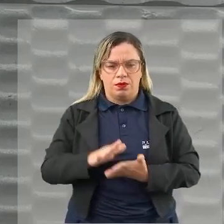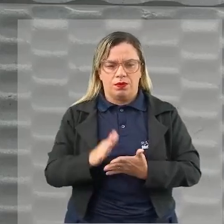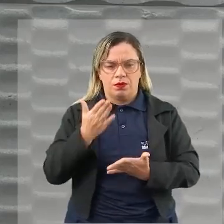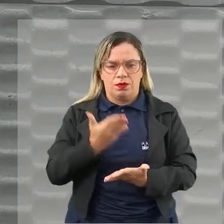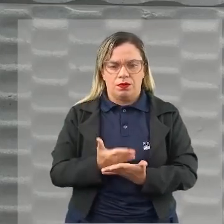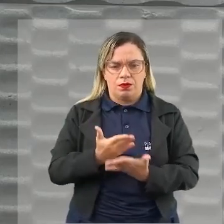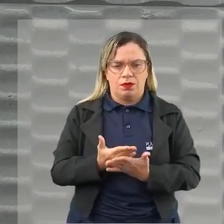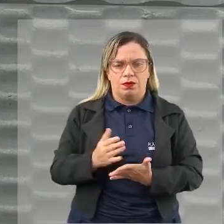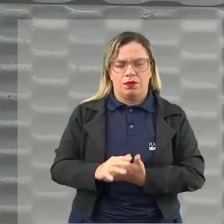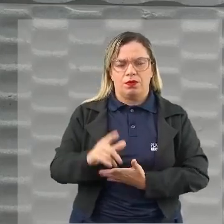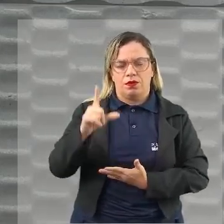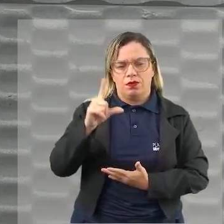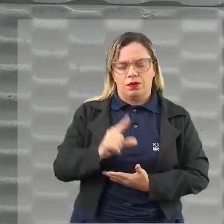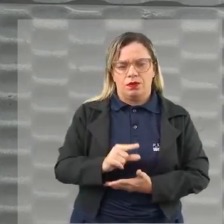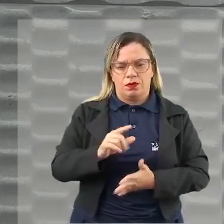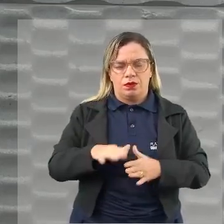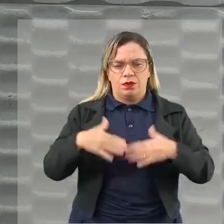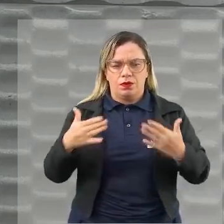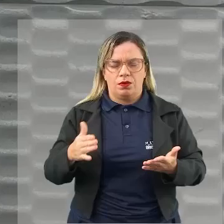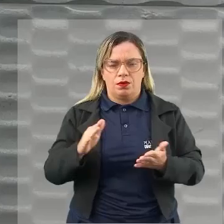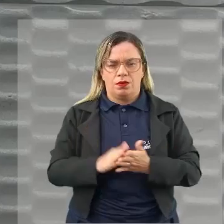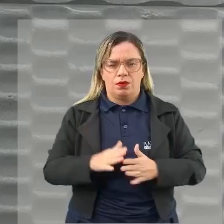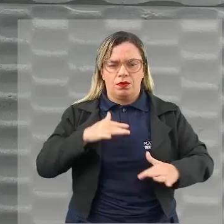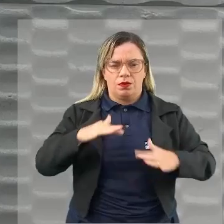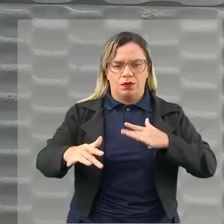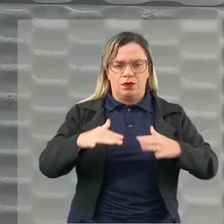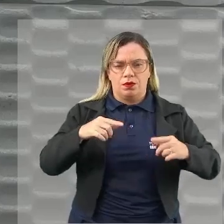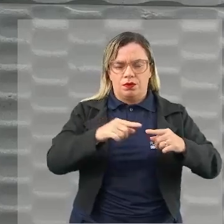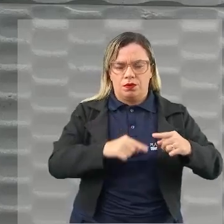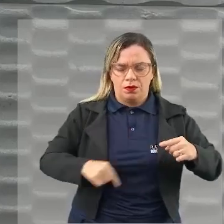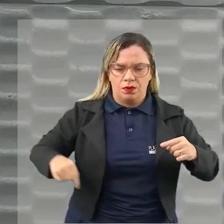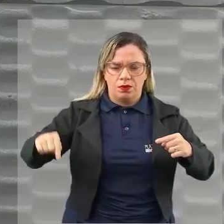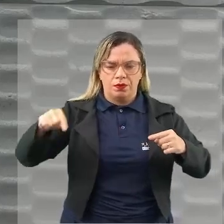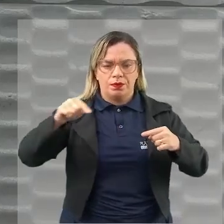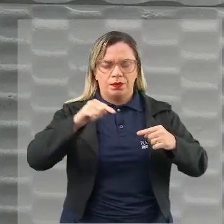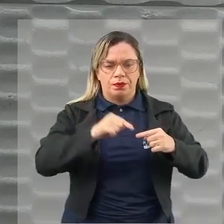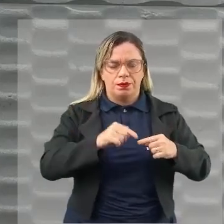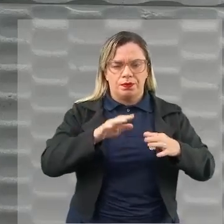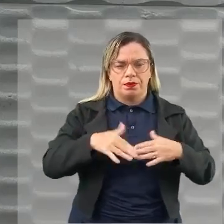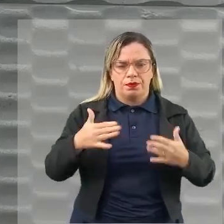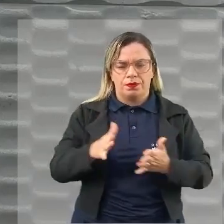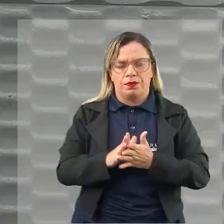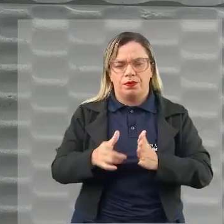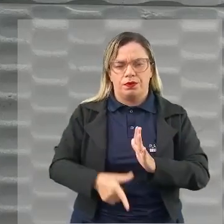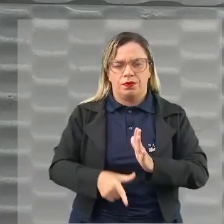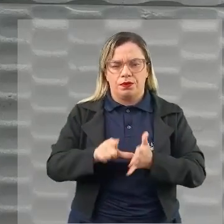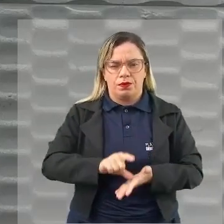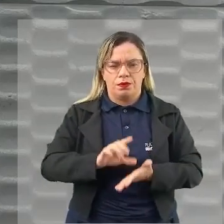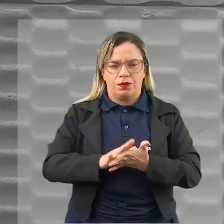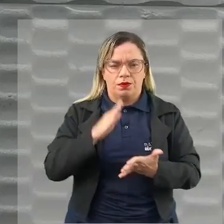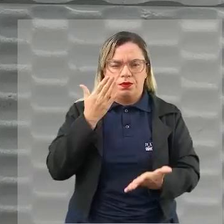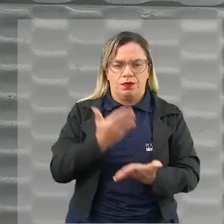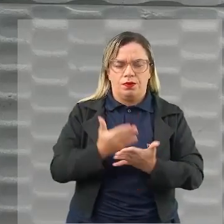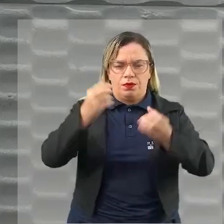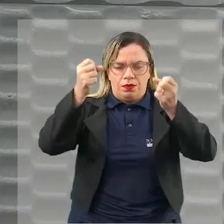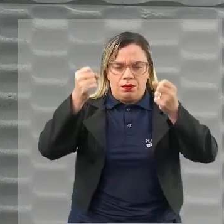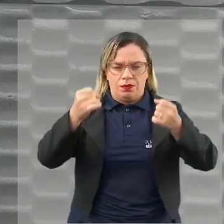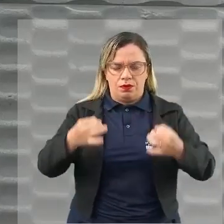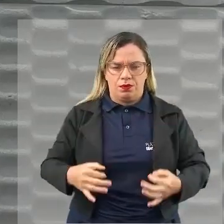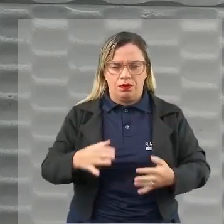vai ver um pouquinho sobre movimento circular, tá? Na aula anterior nós falamos sobre